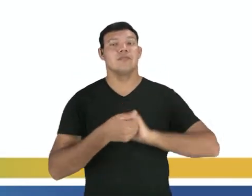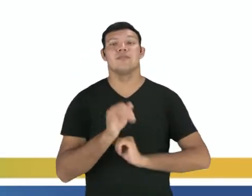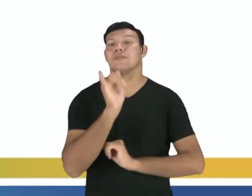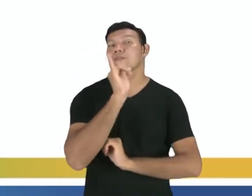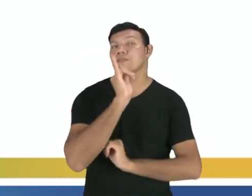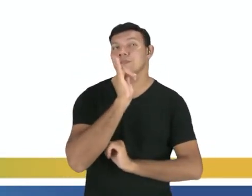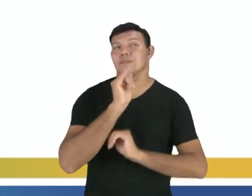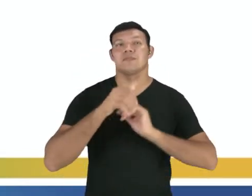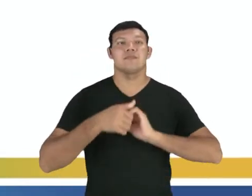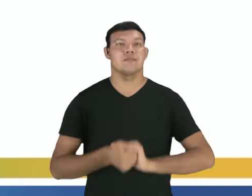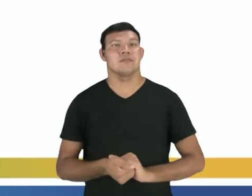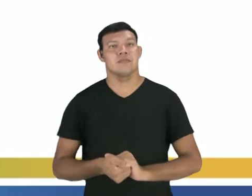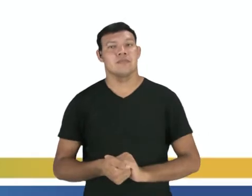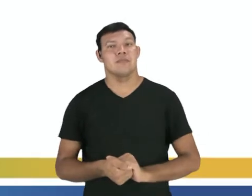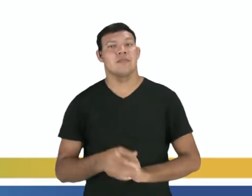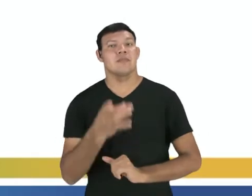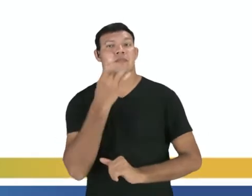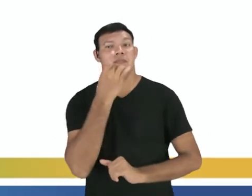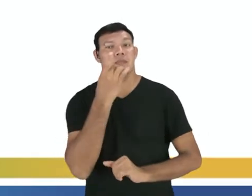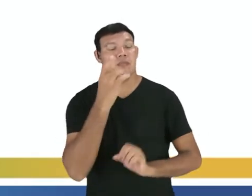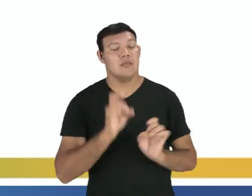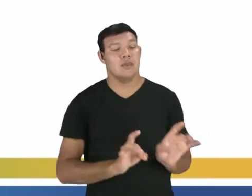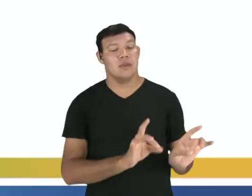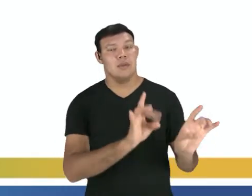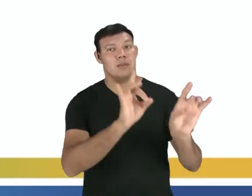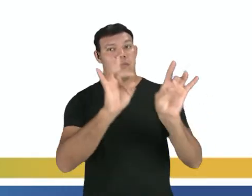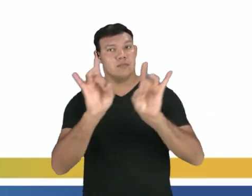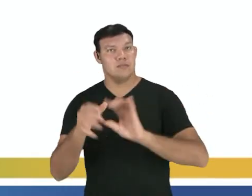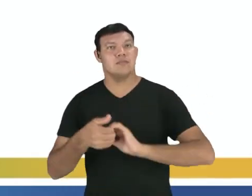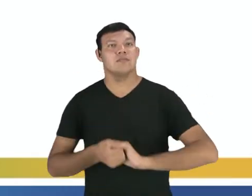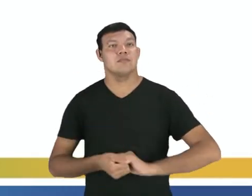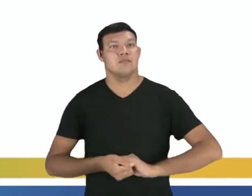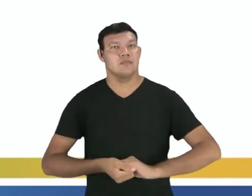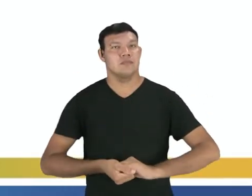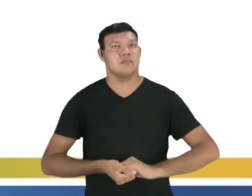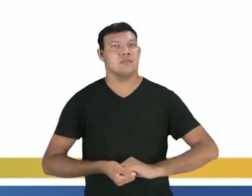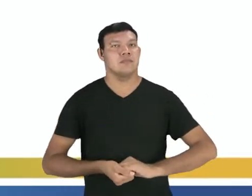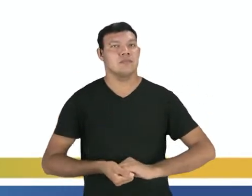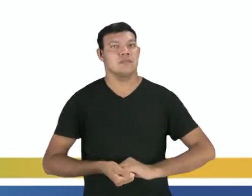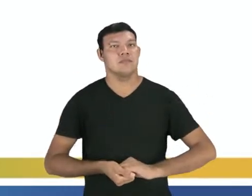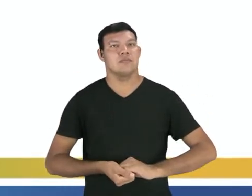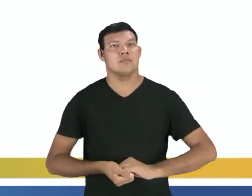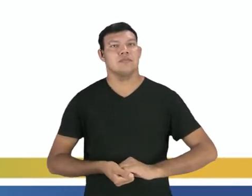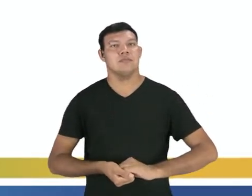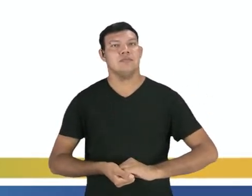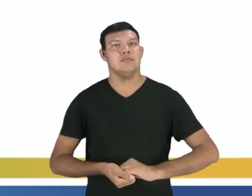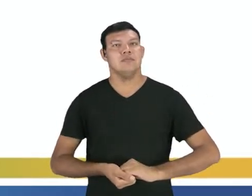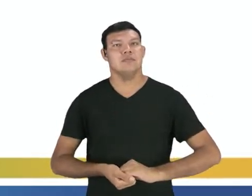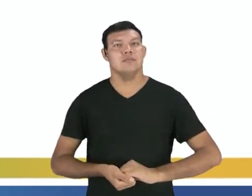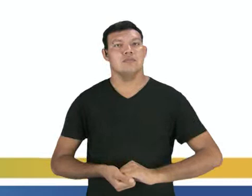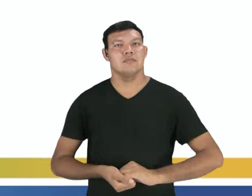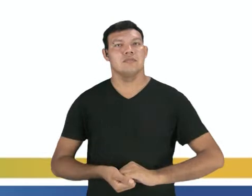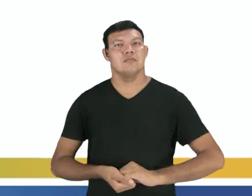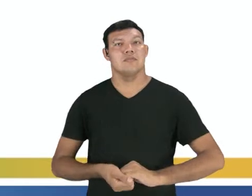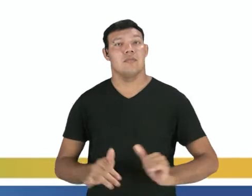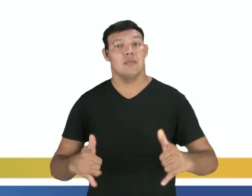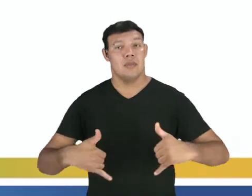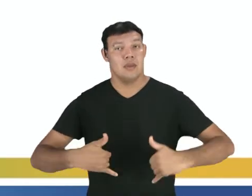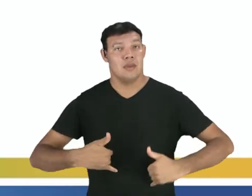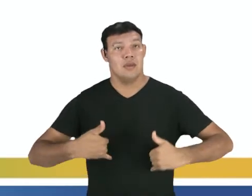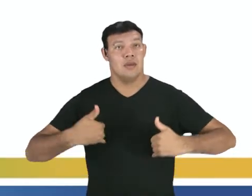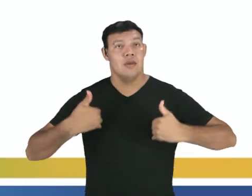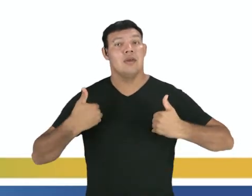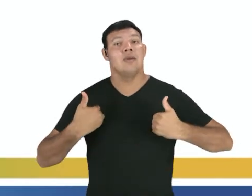exemplos para falar de data específica my boyfriend is wisdom uberxxx